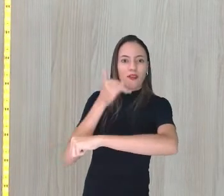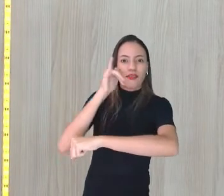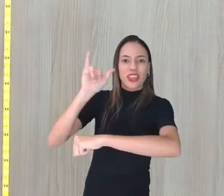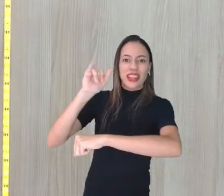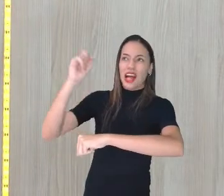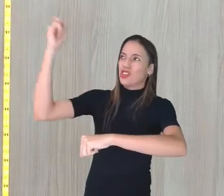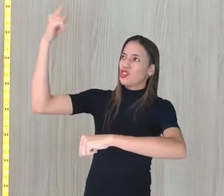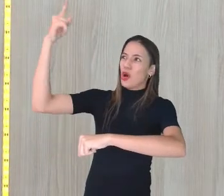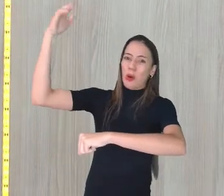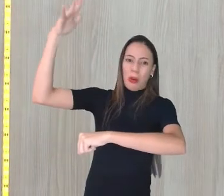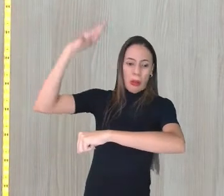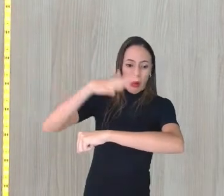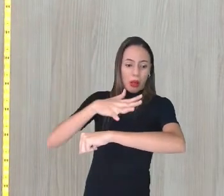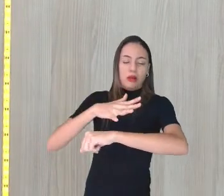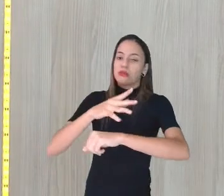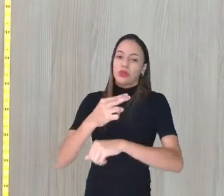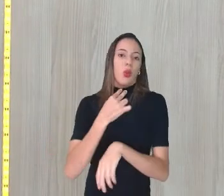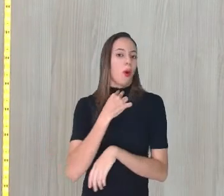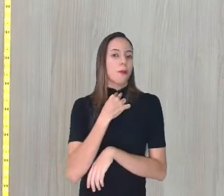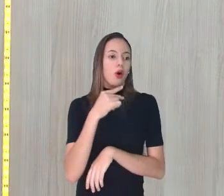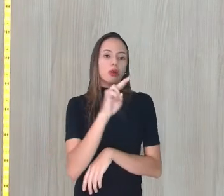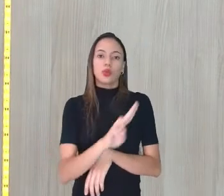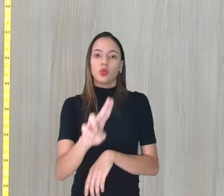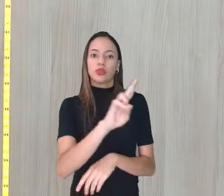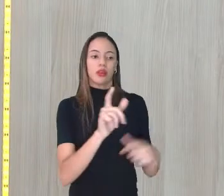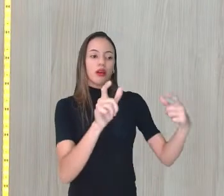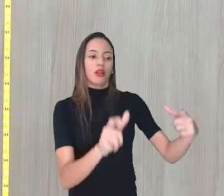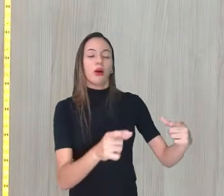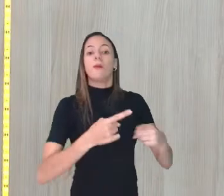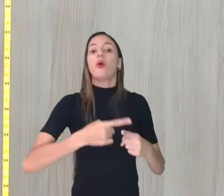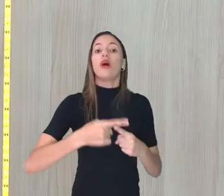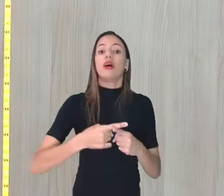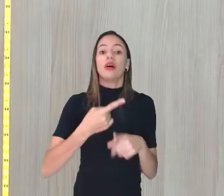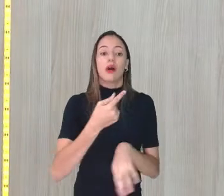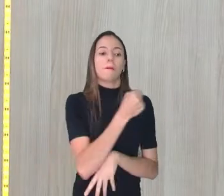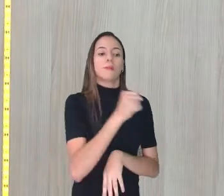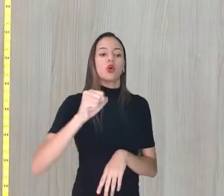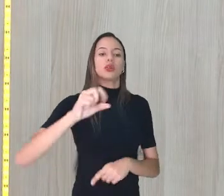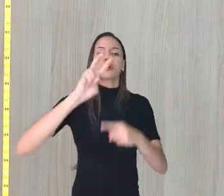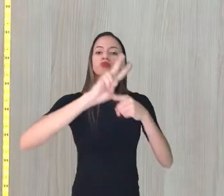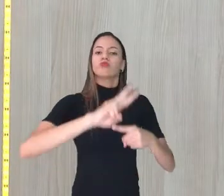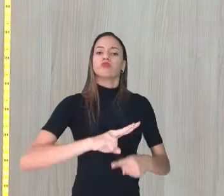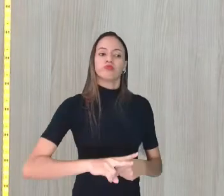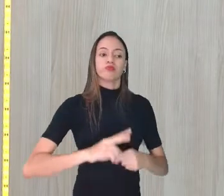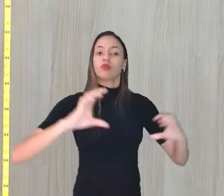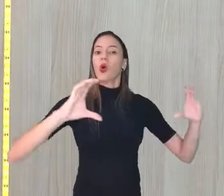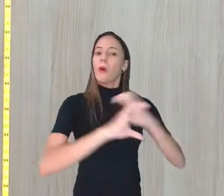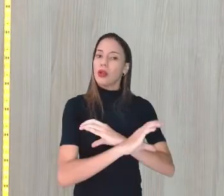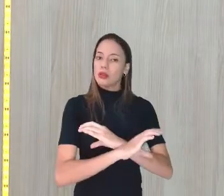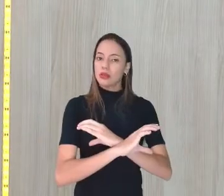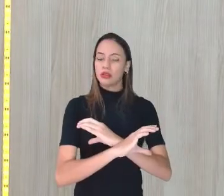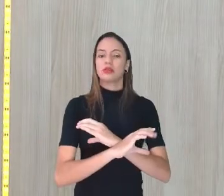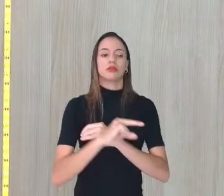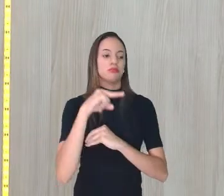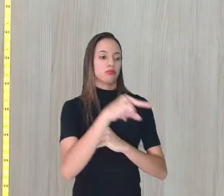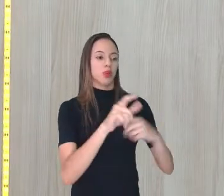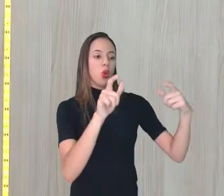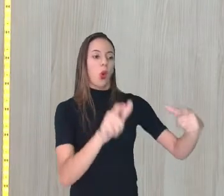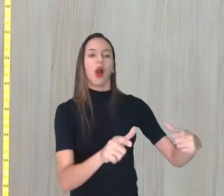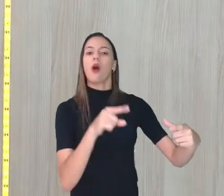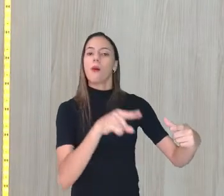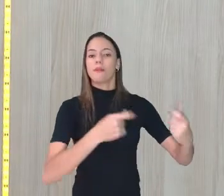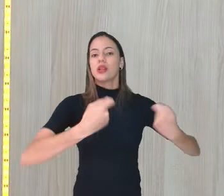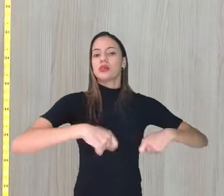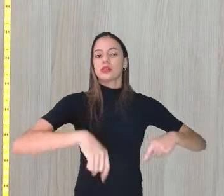mais restrito, porque, de fato, é proteção, né, integral para a manutenção da integridade daquele